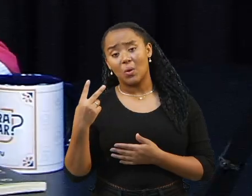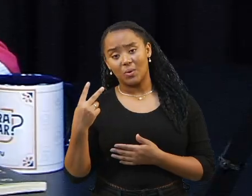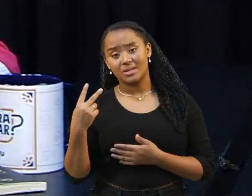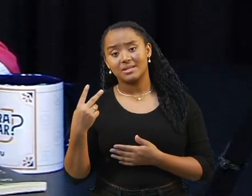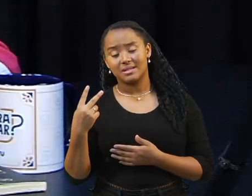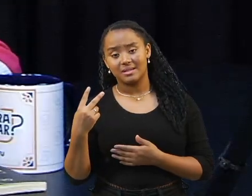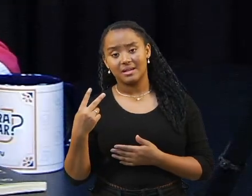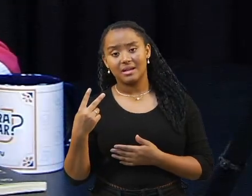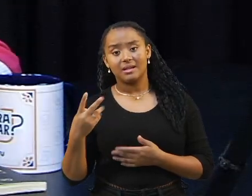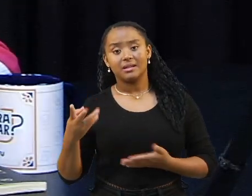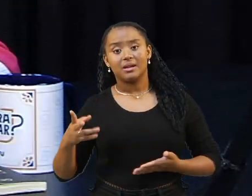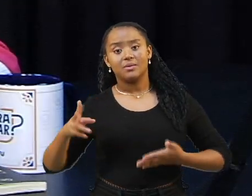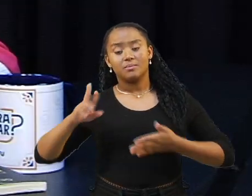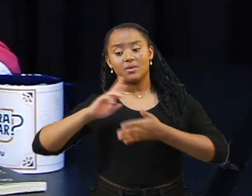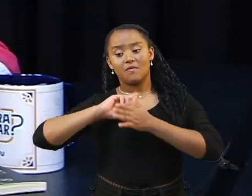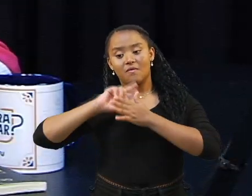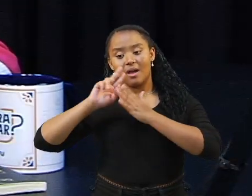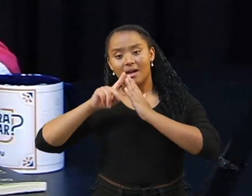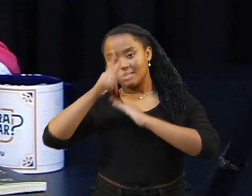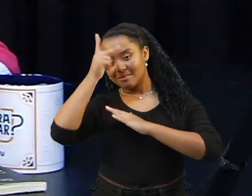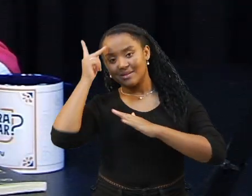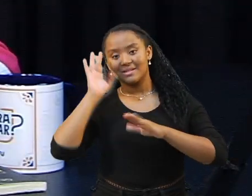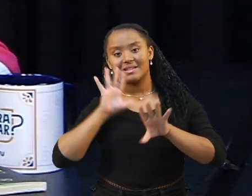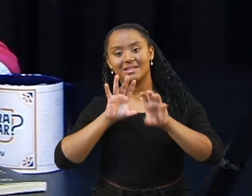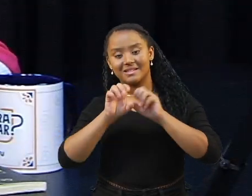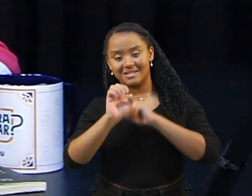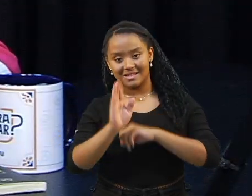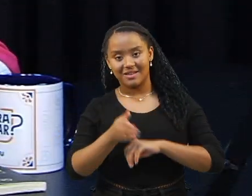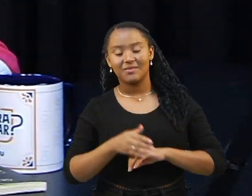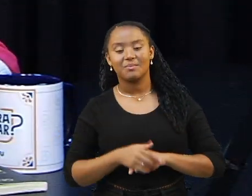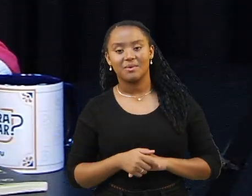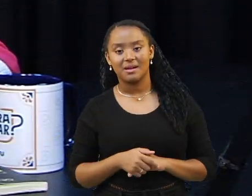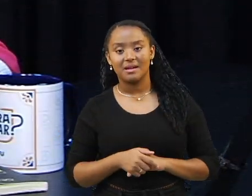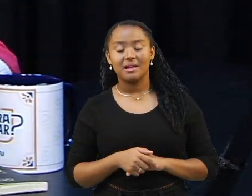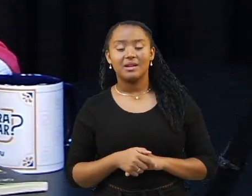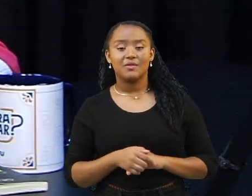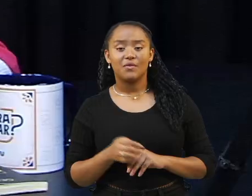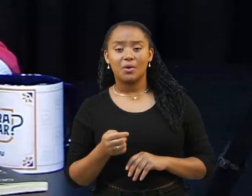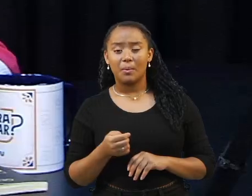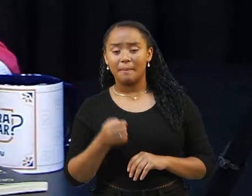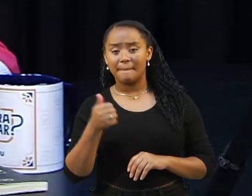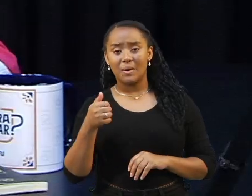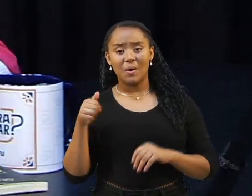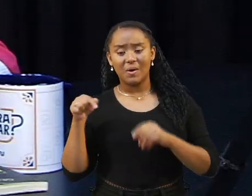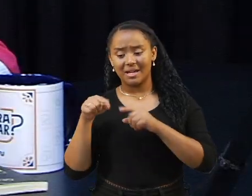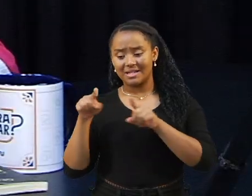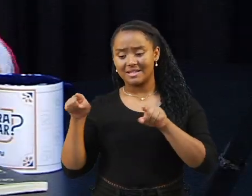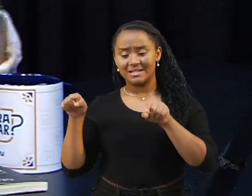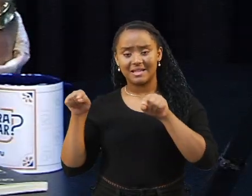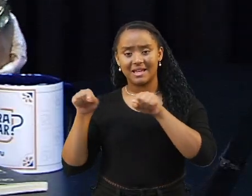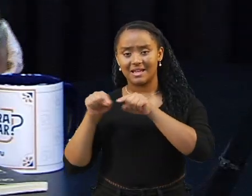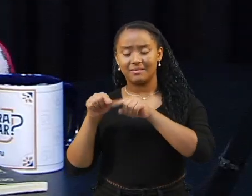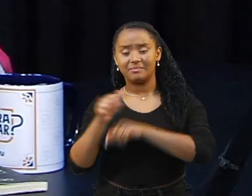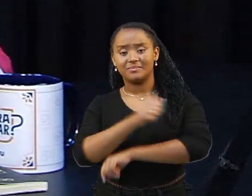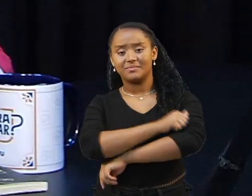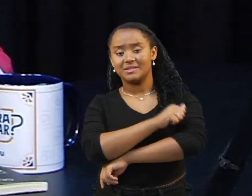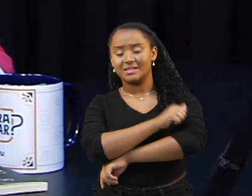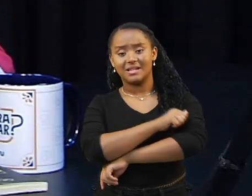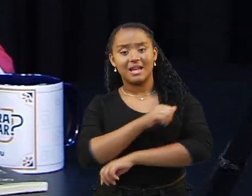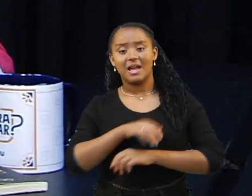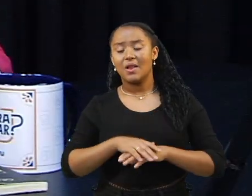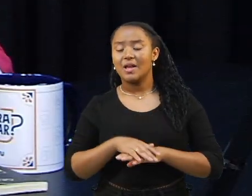112? Aí. Então, são muitas turmas se formando, né? E foram poucas que eu não dei aula, foi só as que eu fui